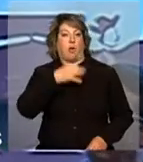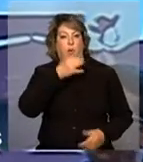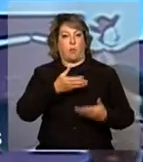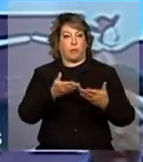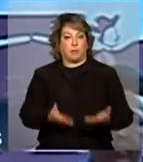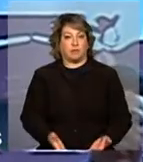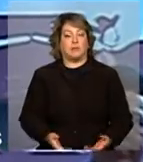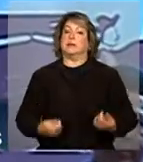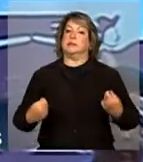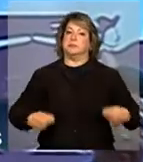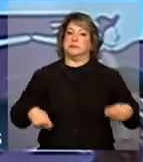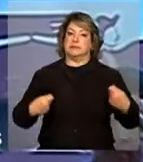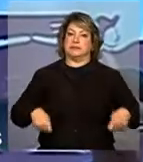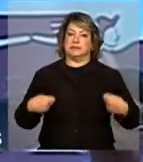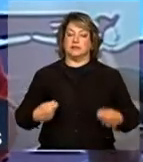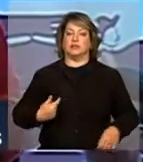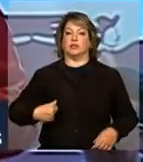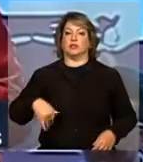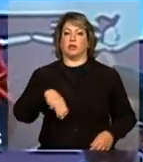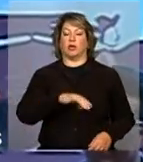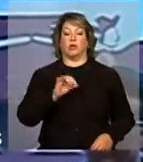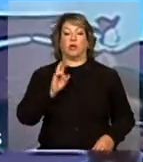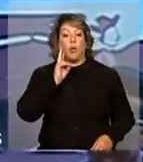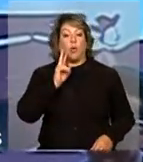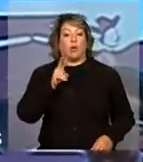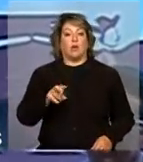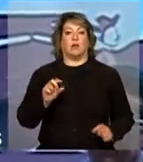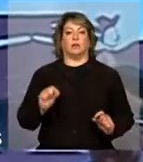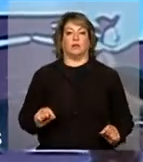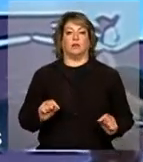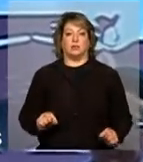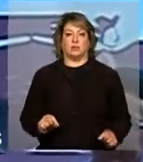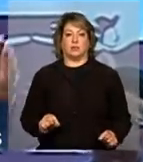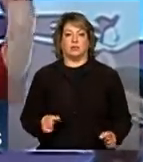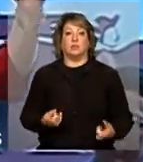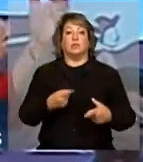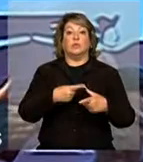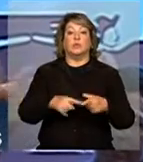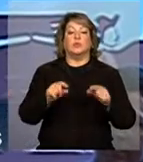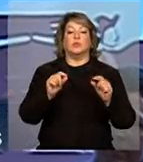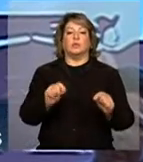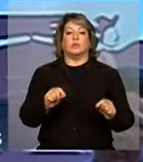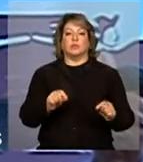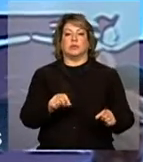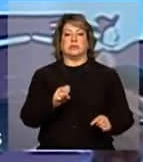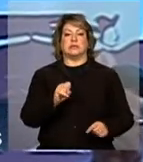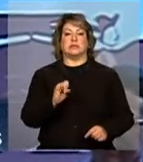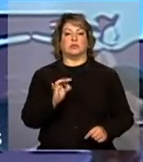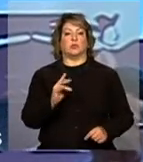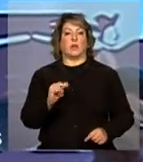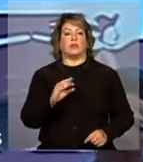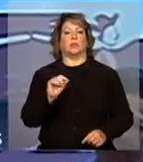é necessário que nós olhemos a situação dos endividamentos passados.